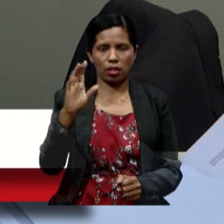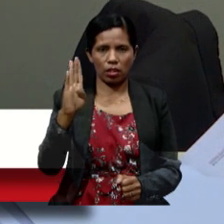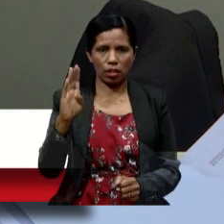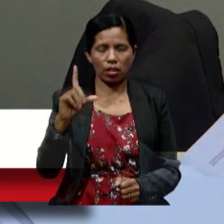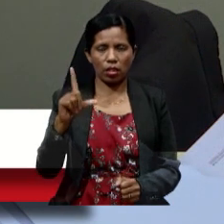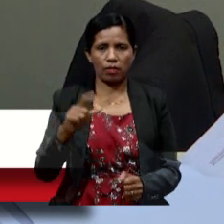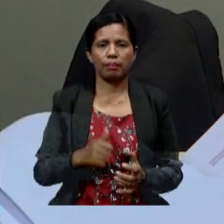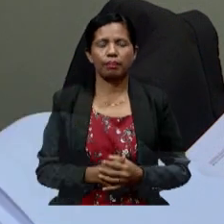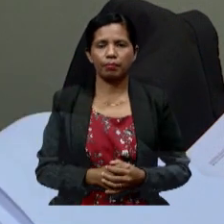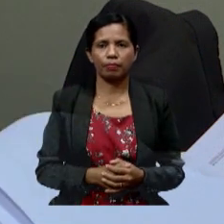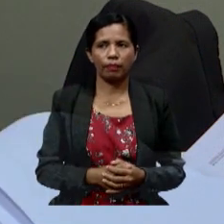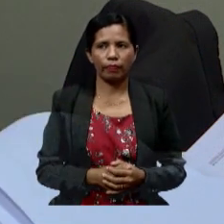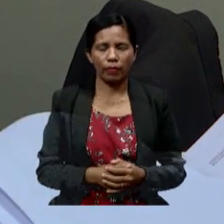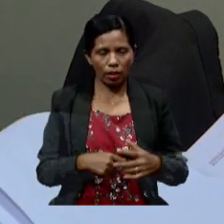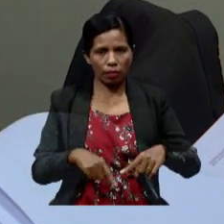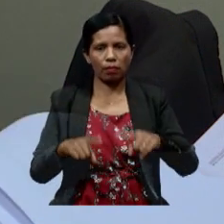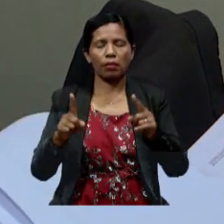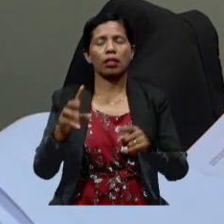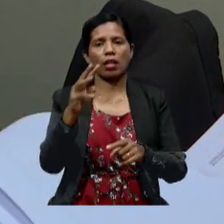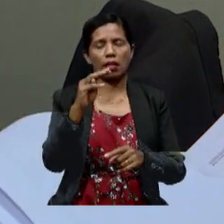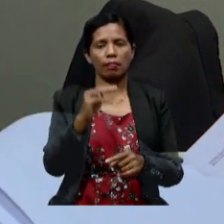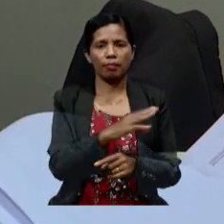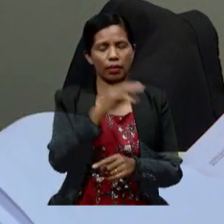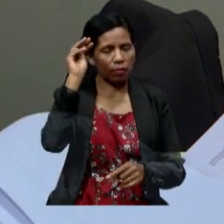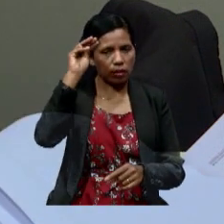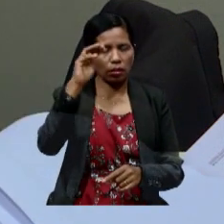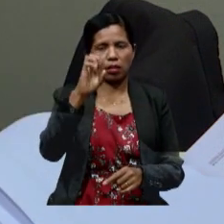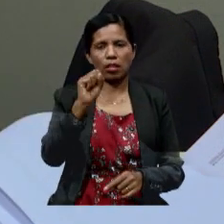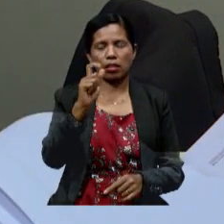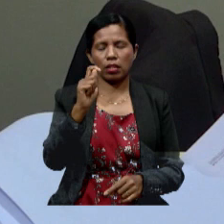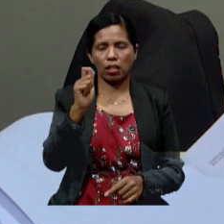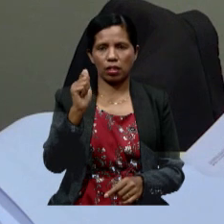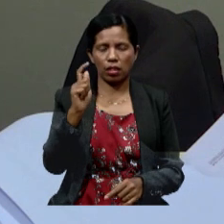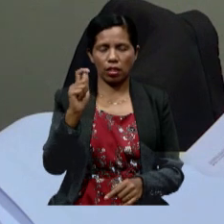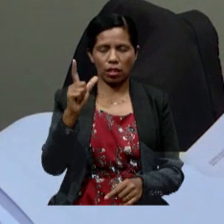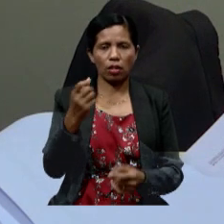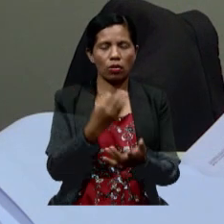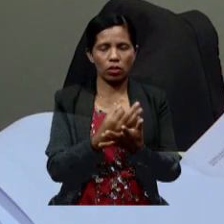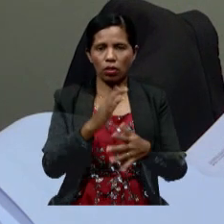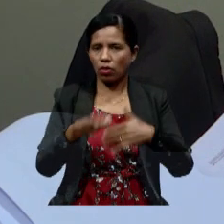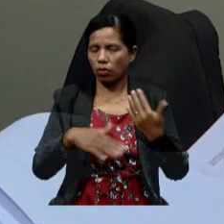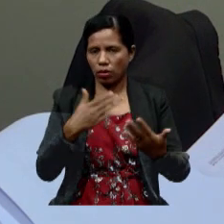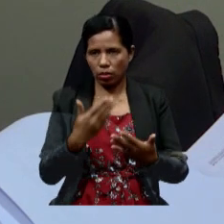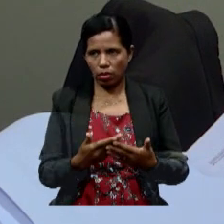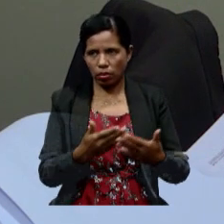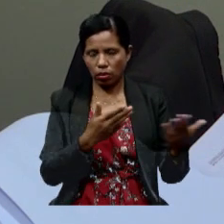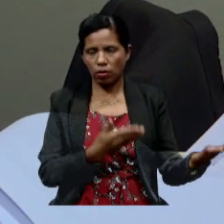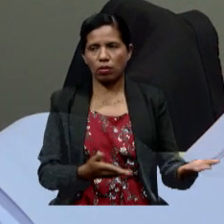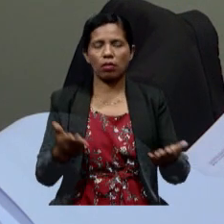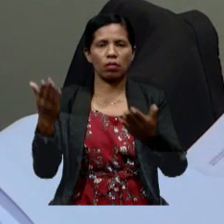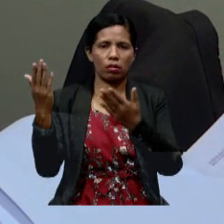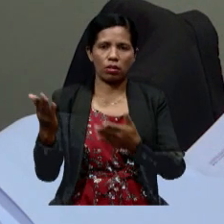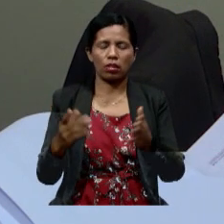Administração Estatal bai municipal eduni osa hotu o sede hotu ne agora iha gestão hotu iha